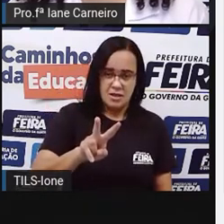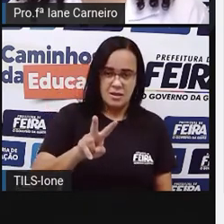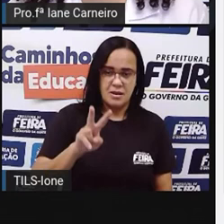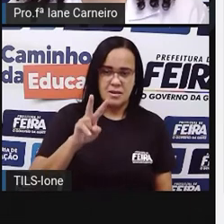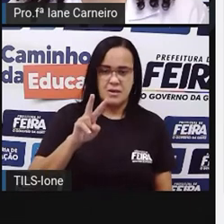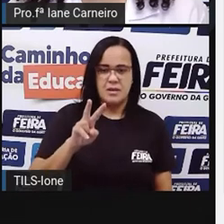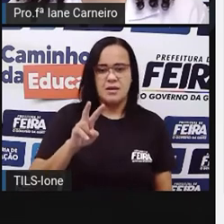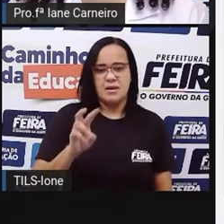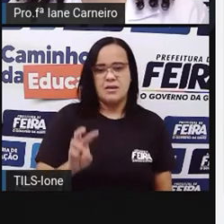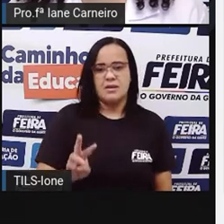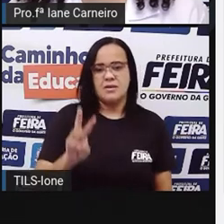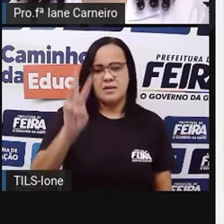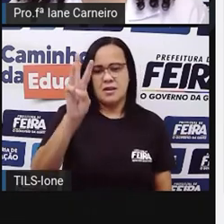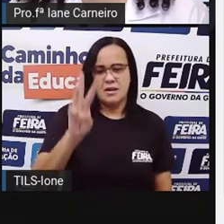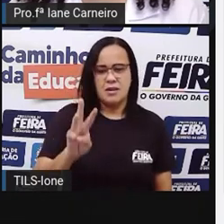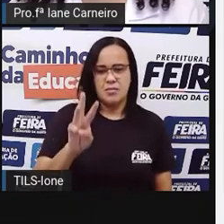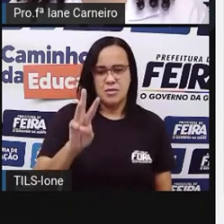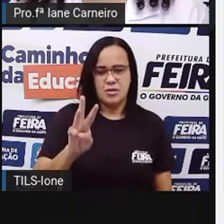W.